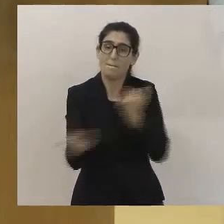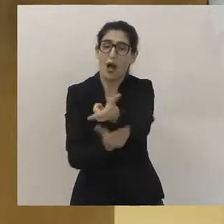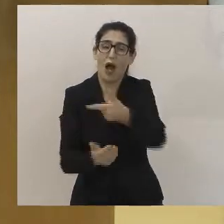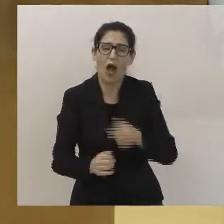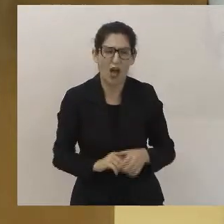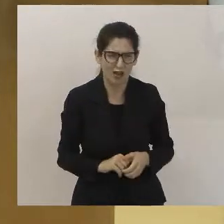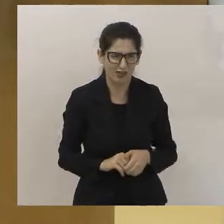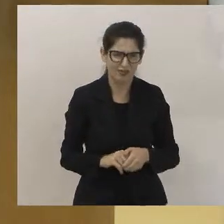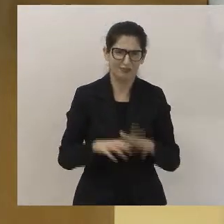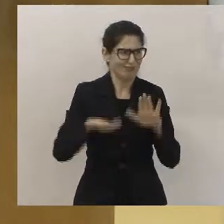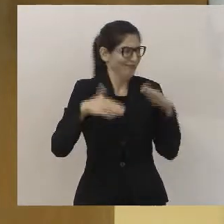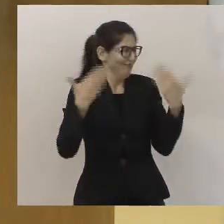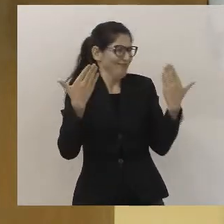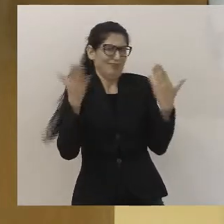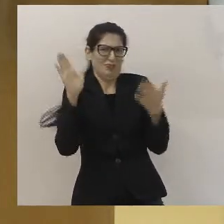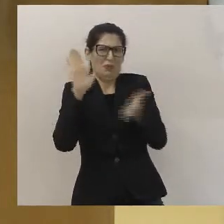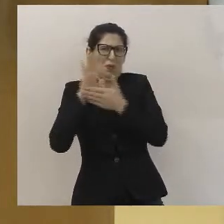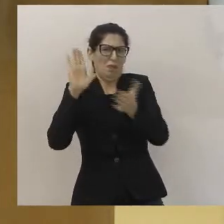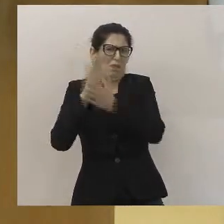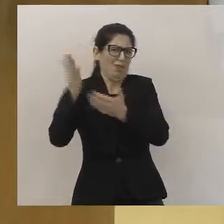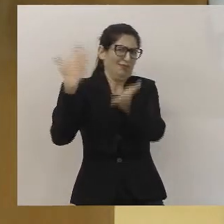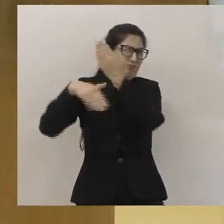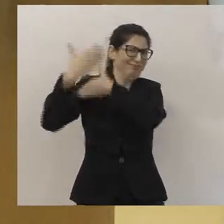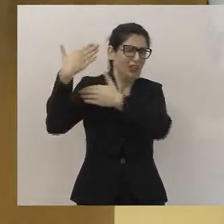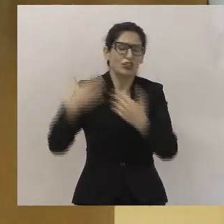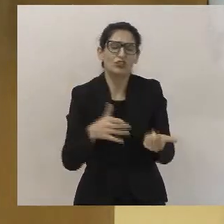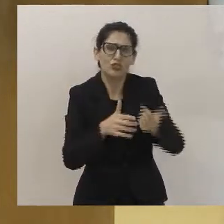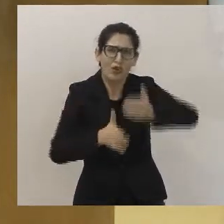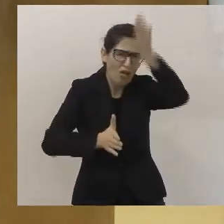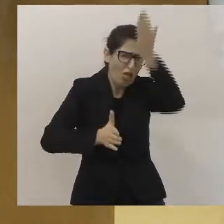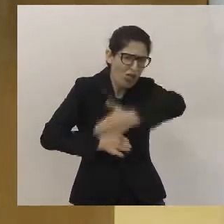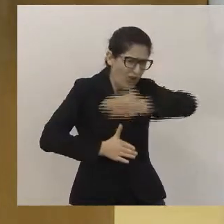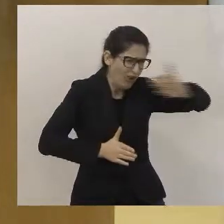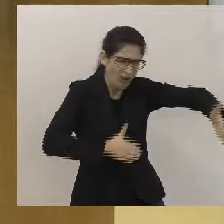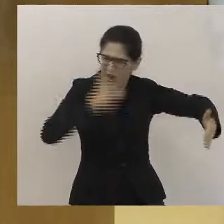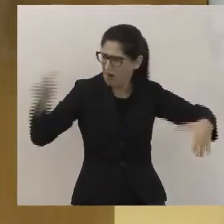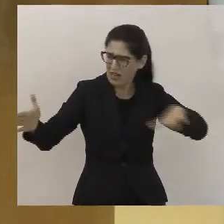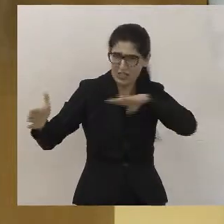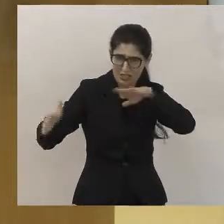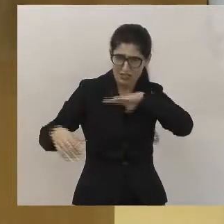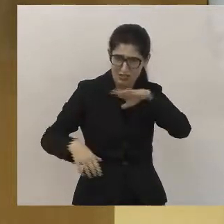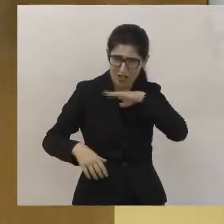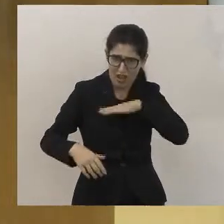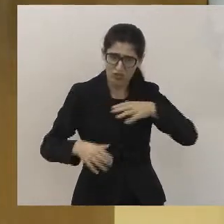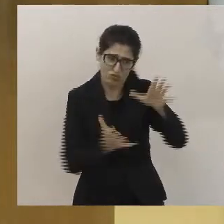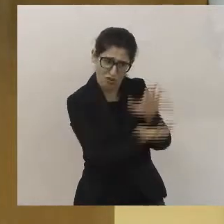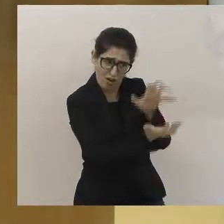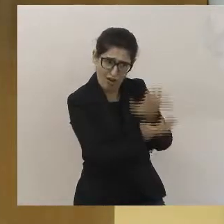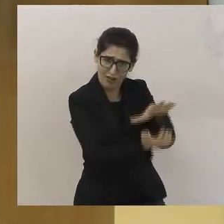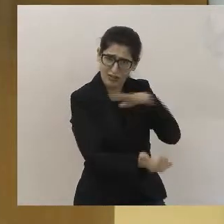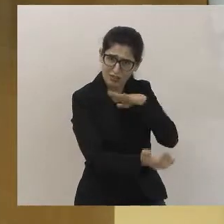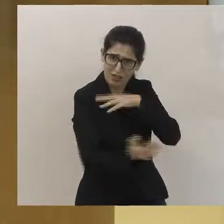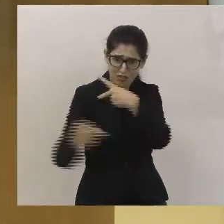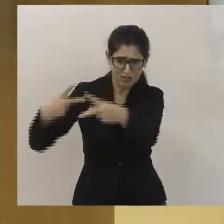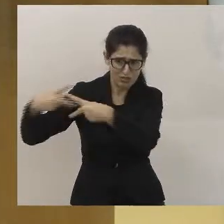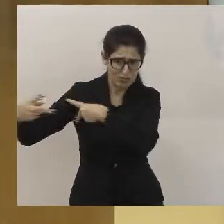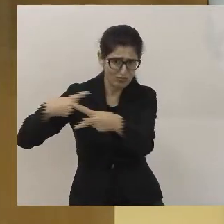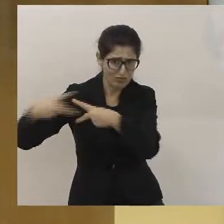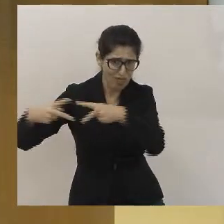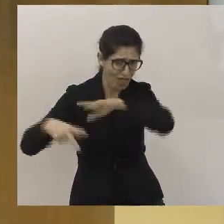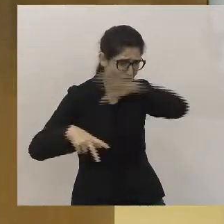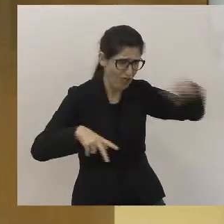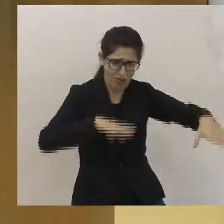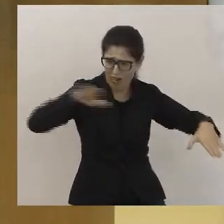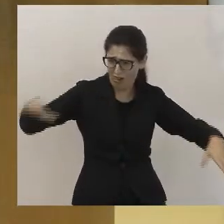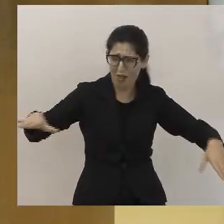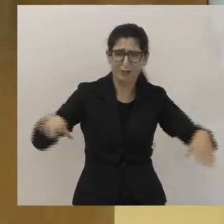que foi colocado que quando dividiram a cidade ao meio por que a cidade sofre hoje por falta de de anel